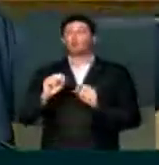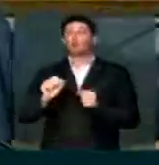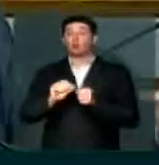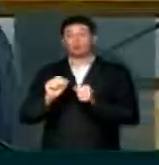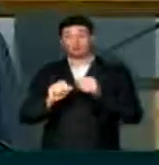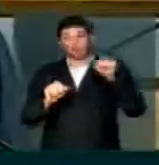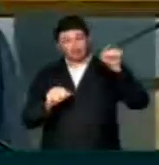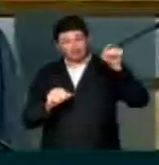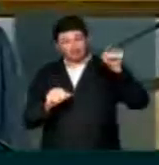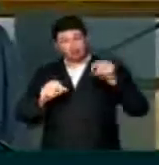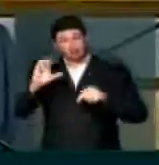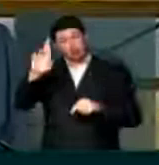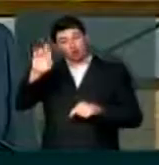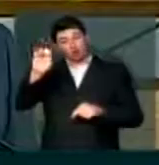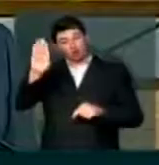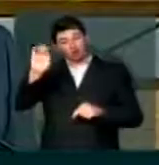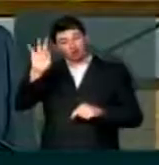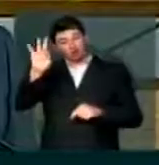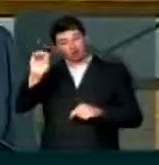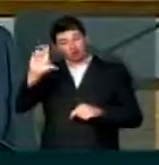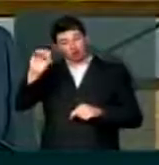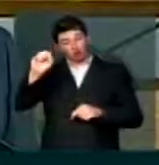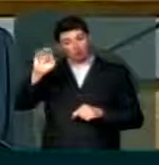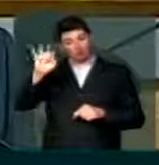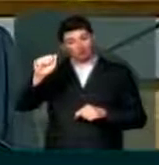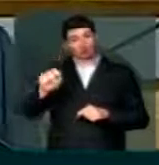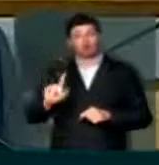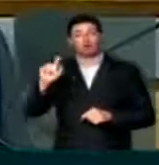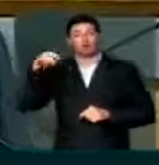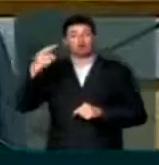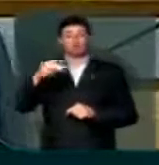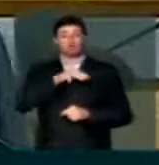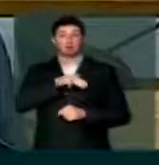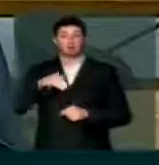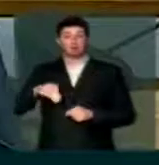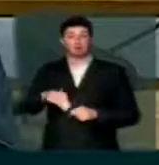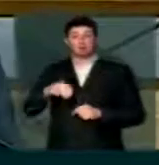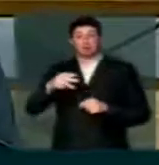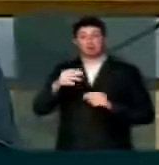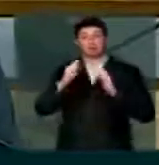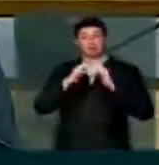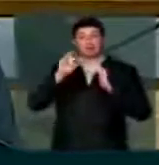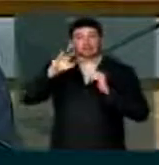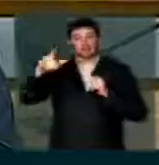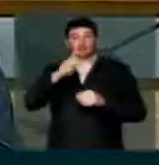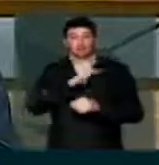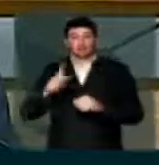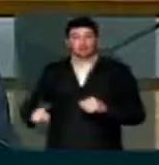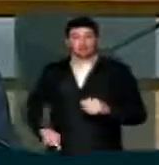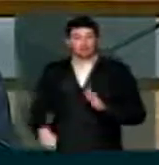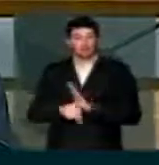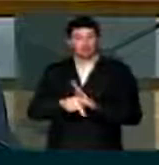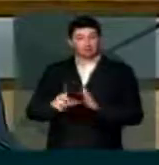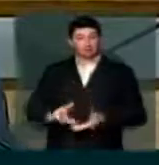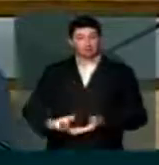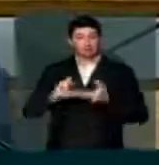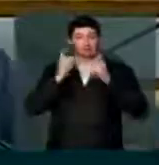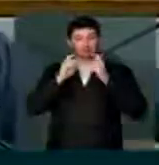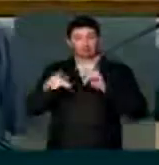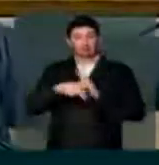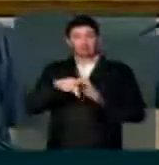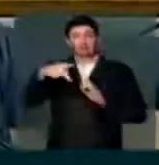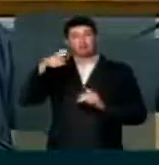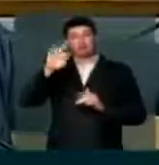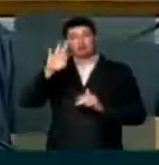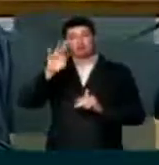Roberto Costa. Depois, como ministra-chefe da Casa Civil, vai presidir o Conselho de Administração da Petrobras, e